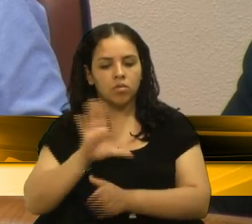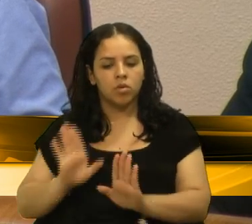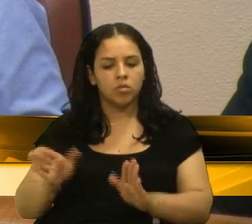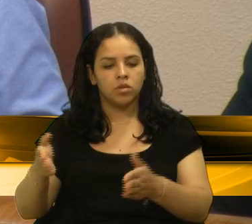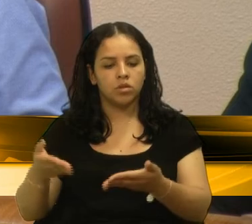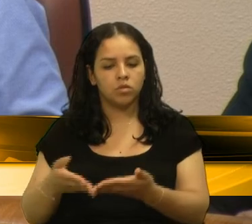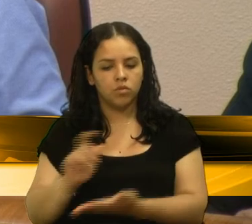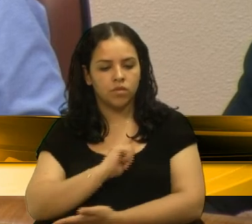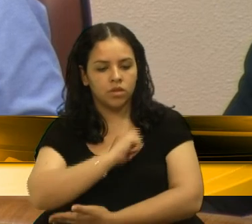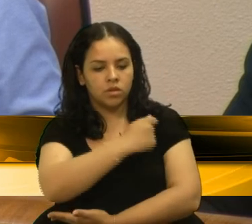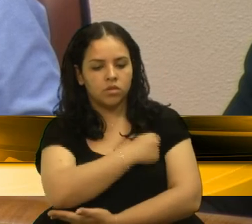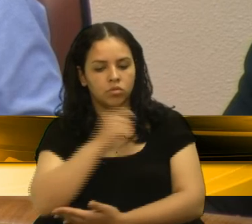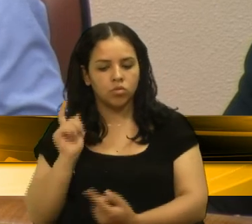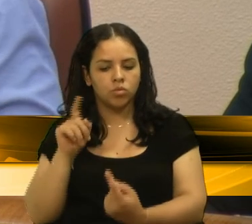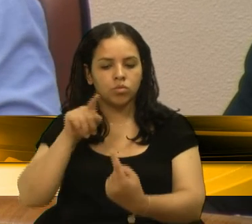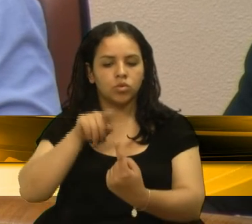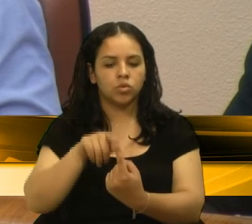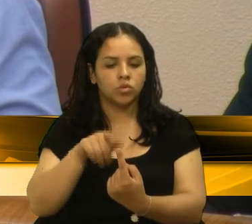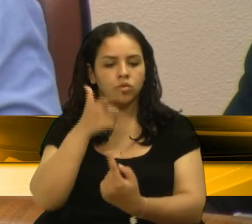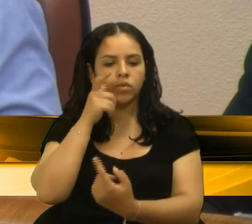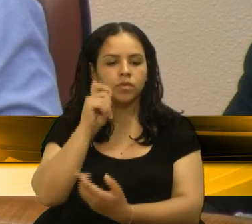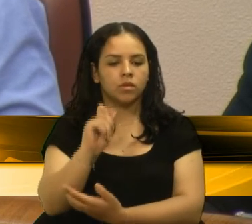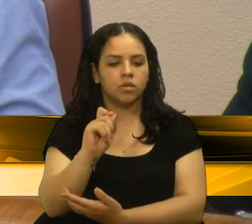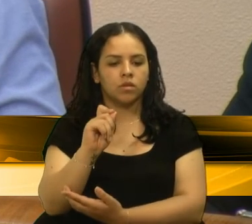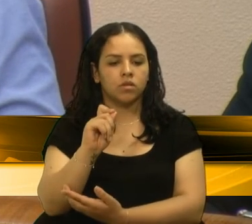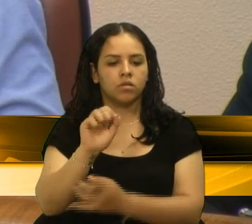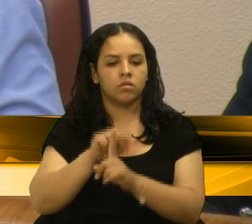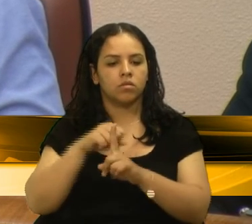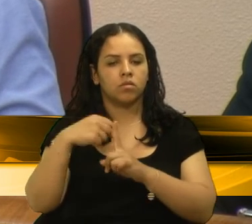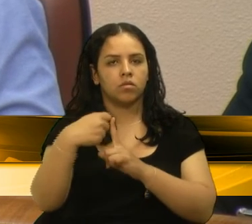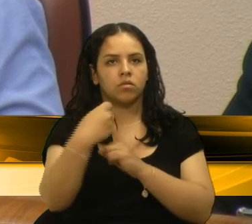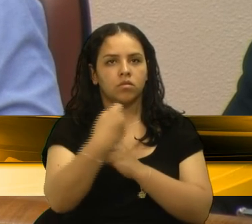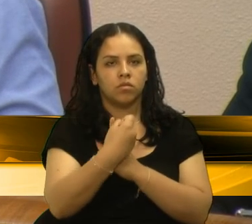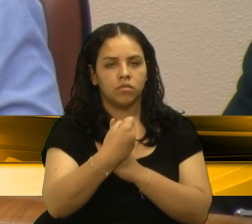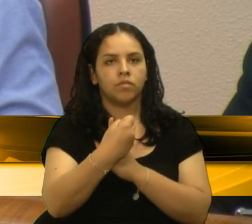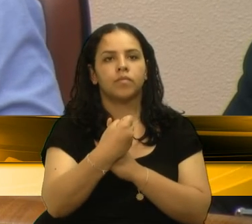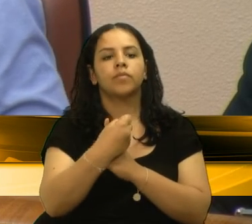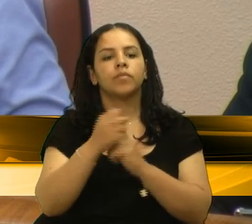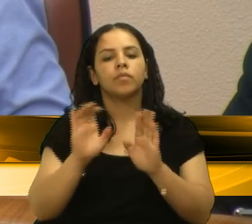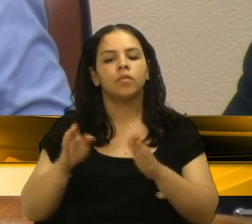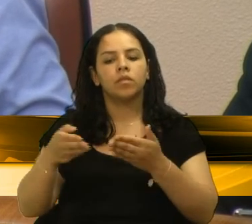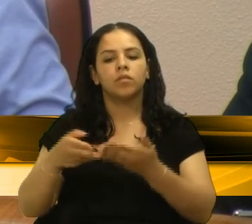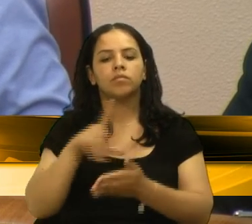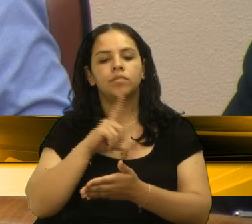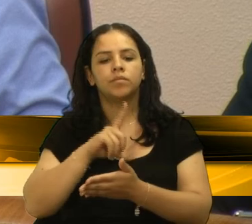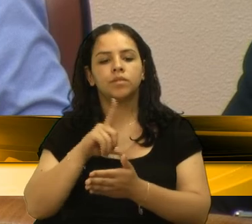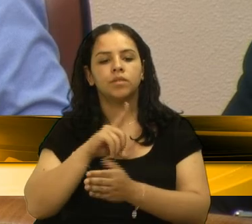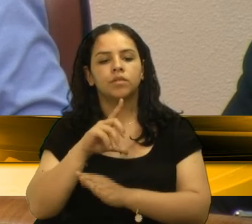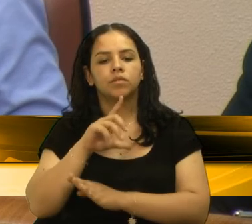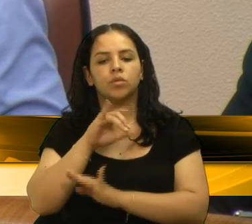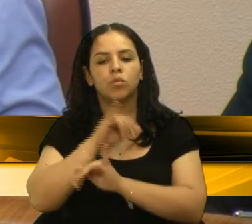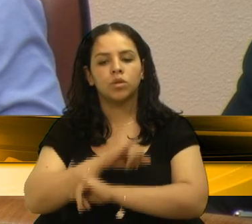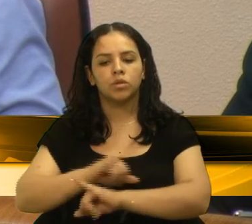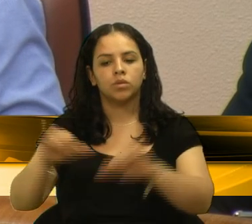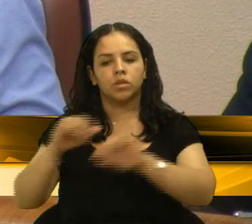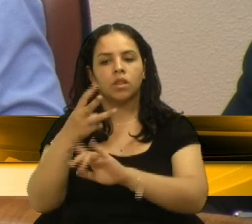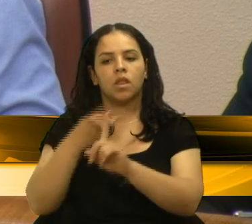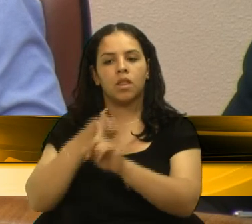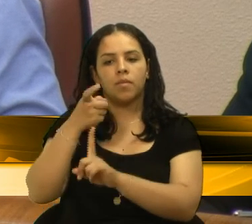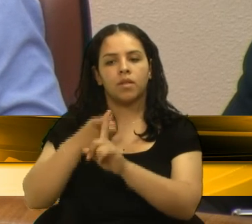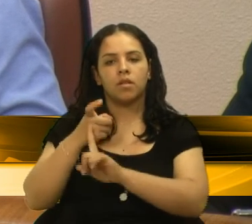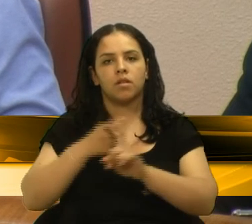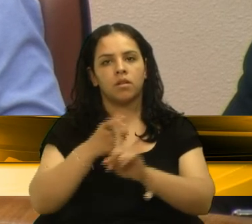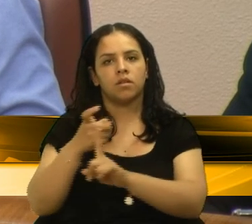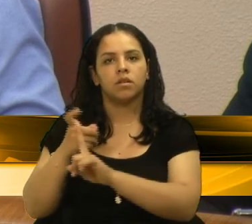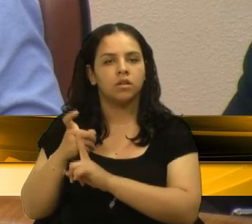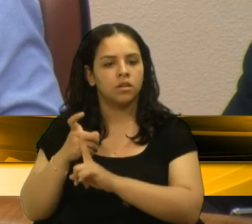de atendimento das metas assistenciais. Essa comissão, que tem que dar relatórios trimestrais para verificar quem está administrando a